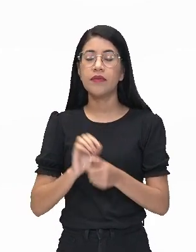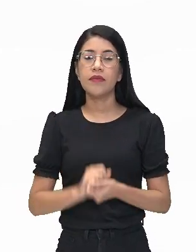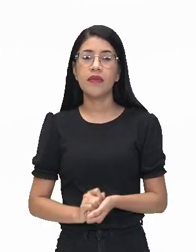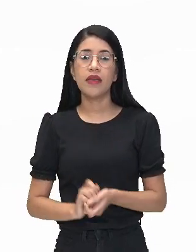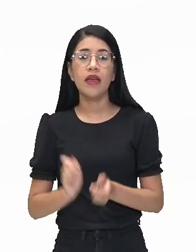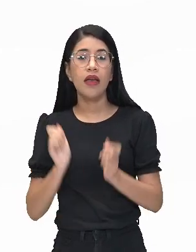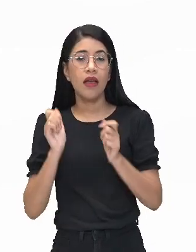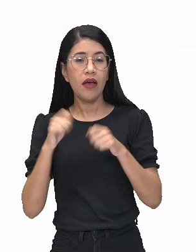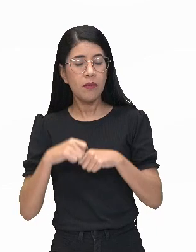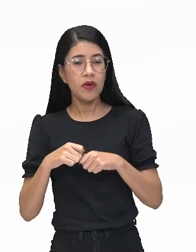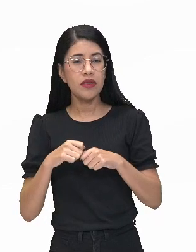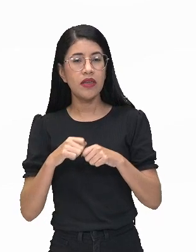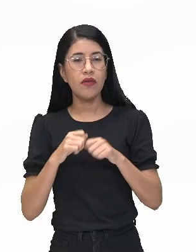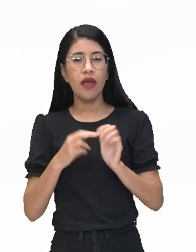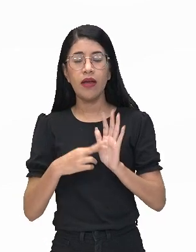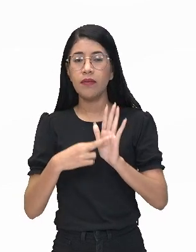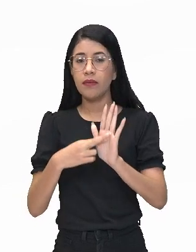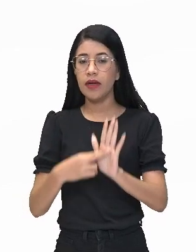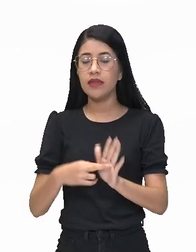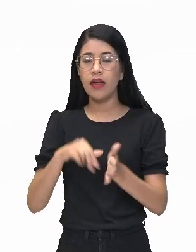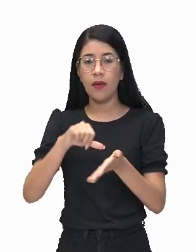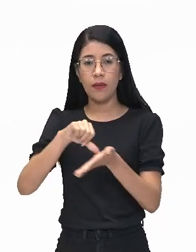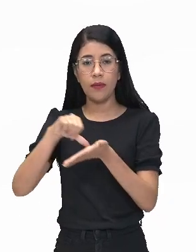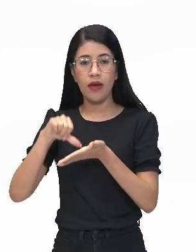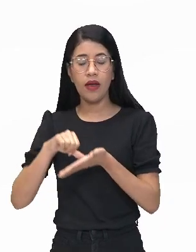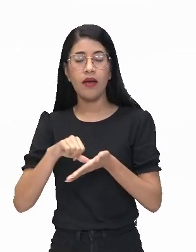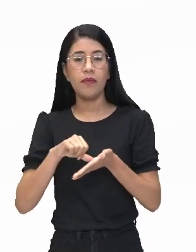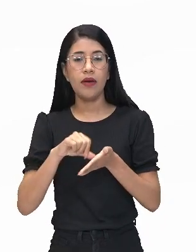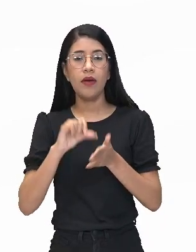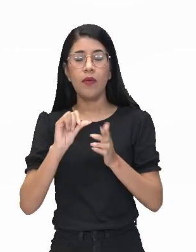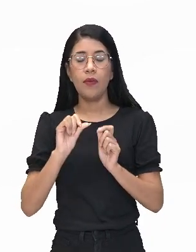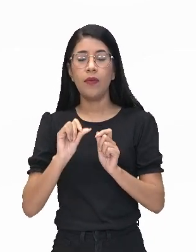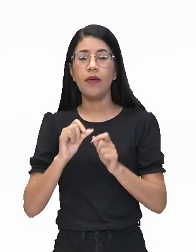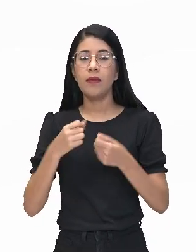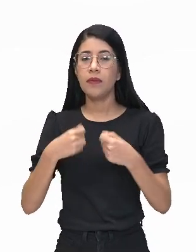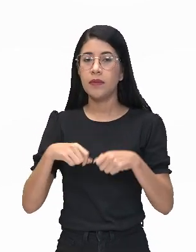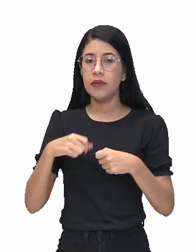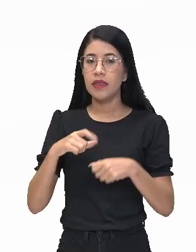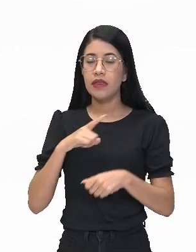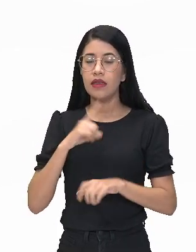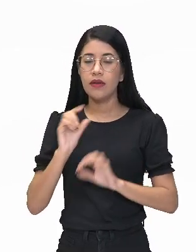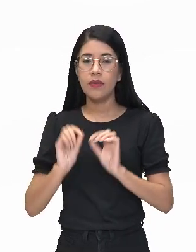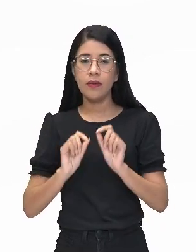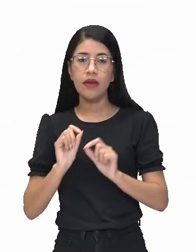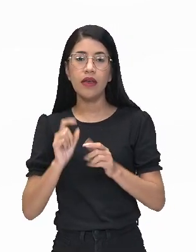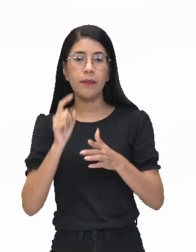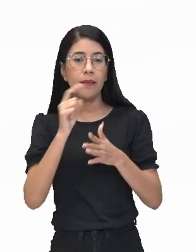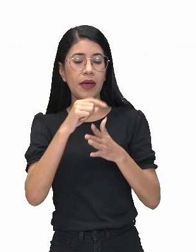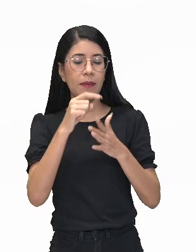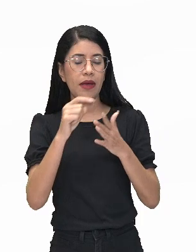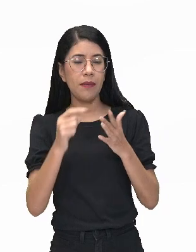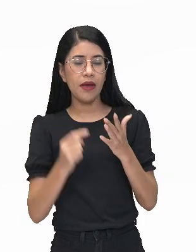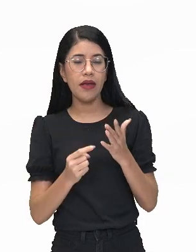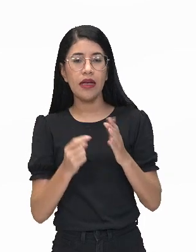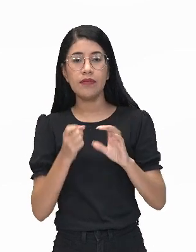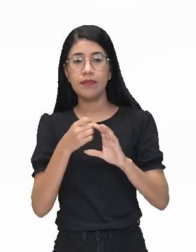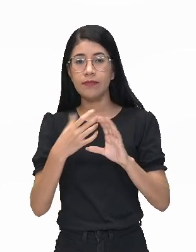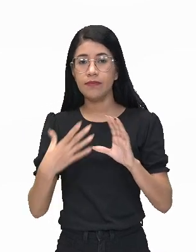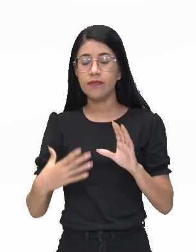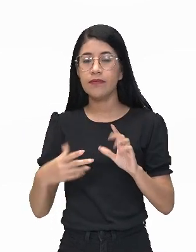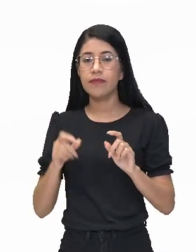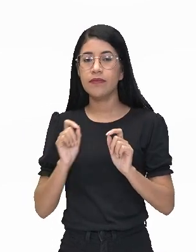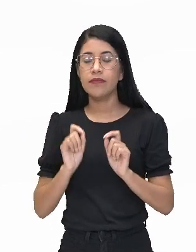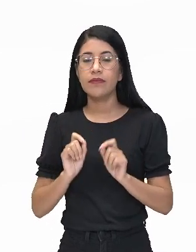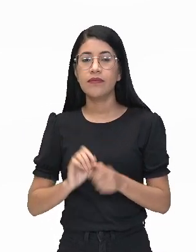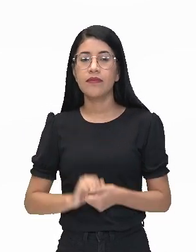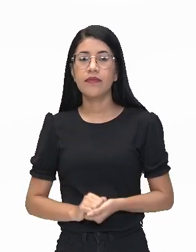uma representação cartográfica seja considerada um mapa, ela precisa aí de alguns itens que são